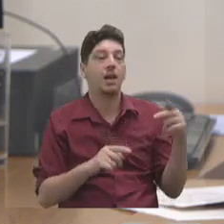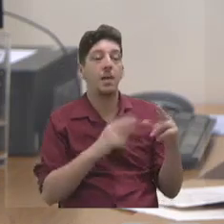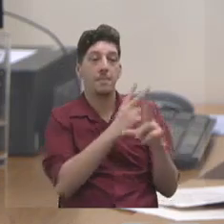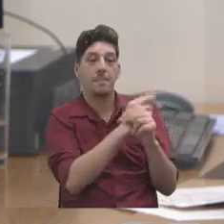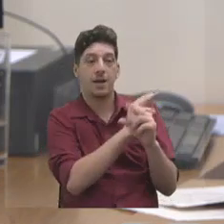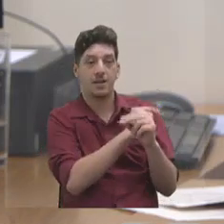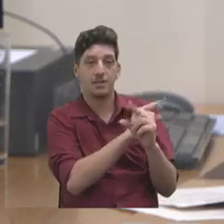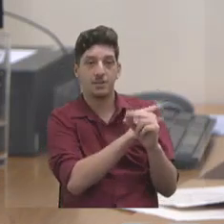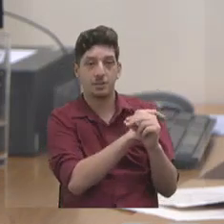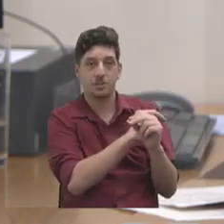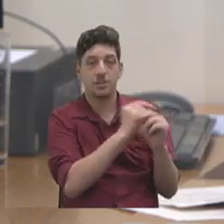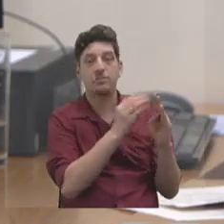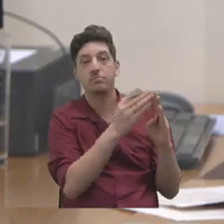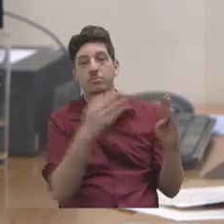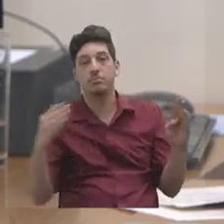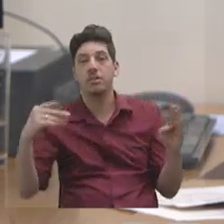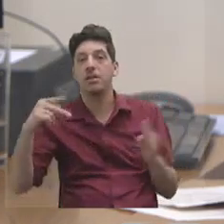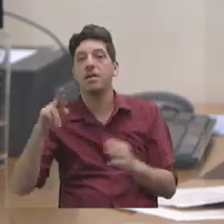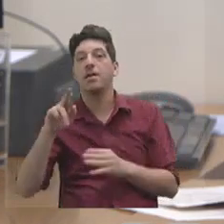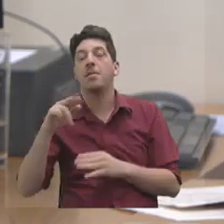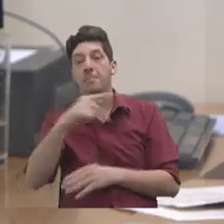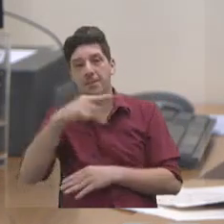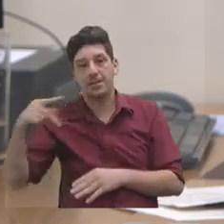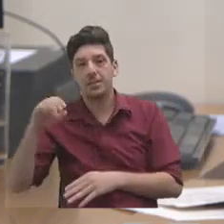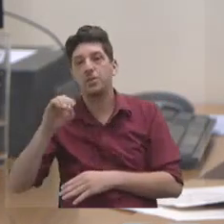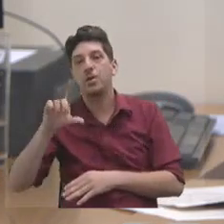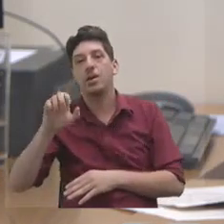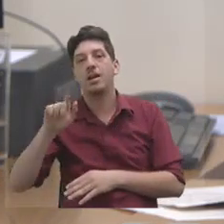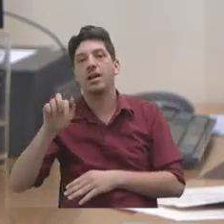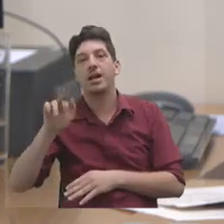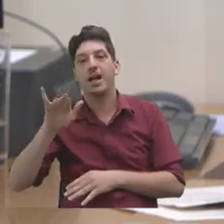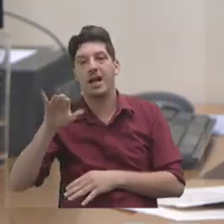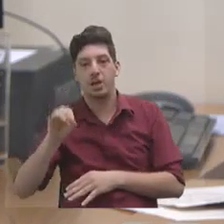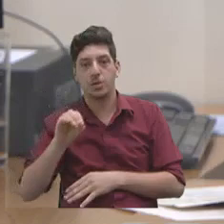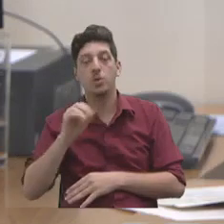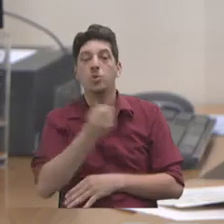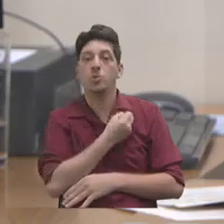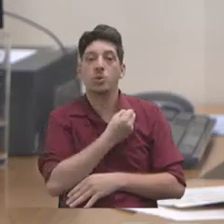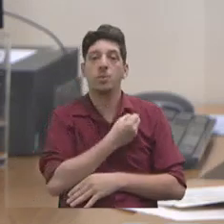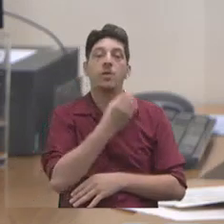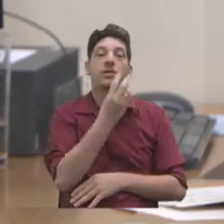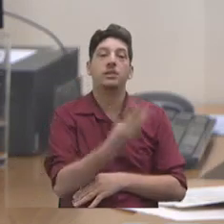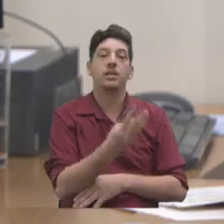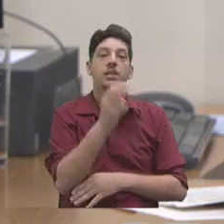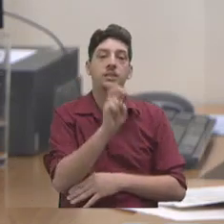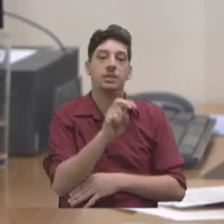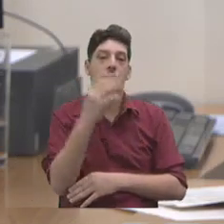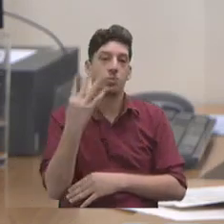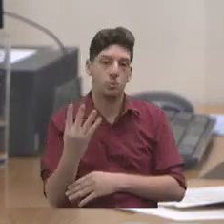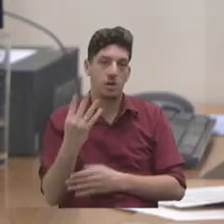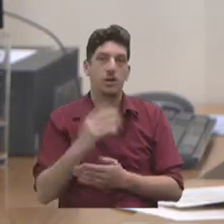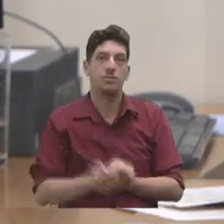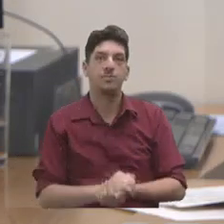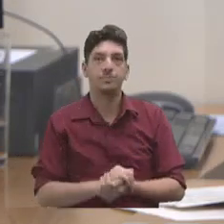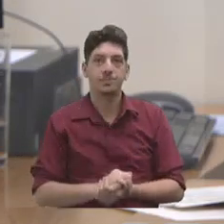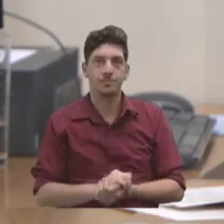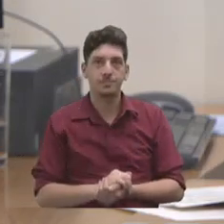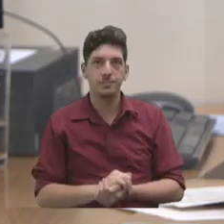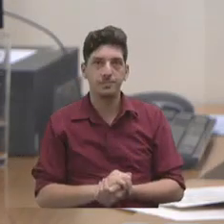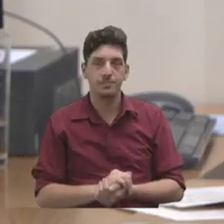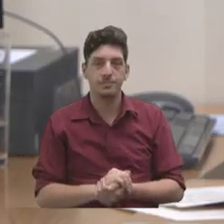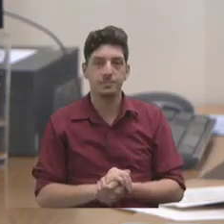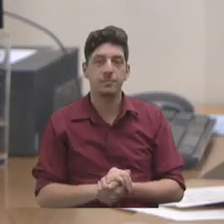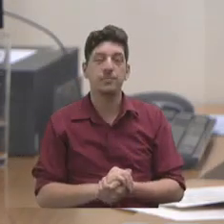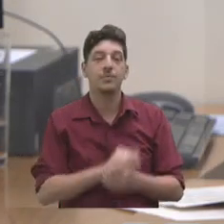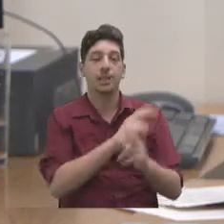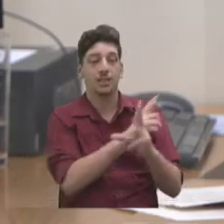Minas a Presidente Olegário é há 3654 onde Partes